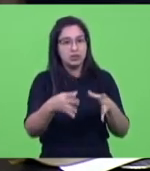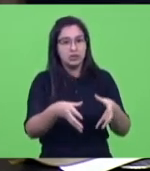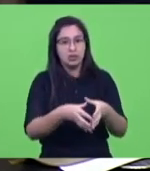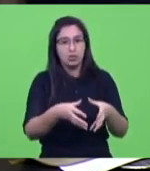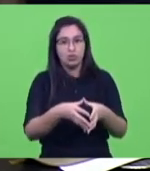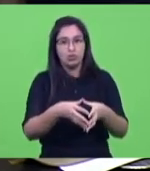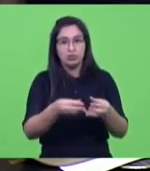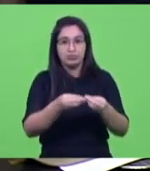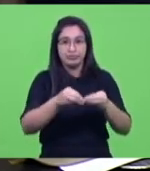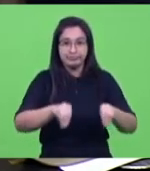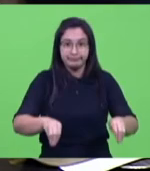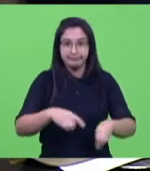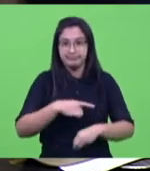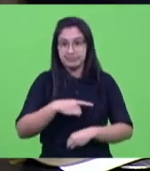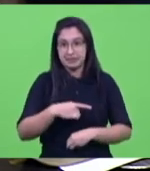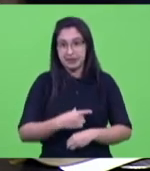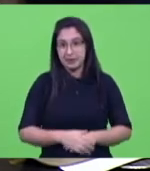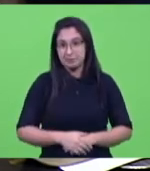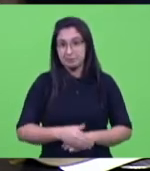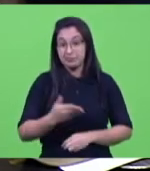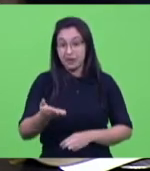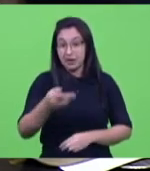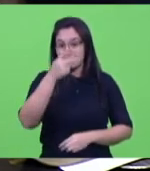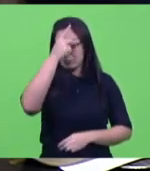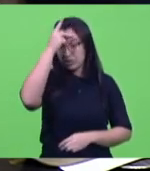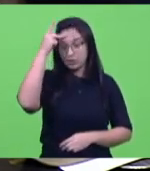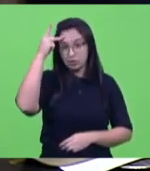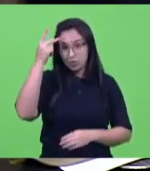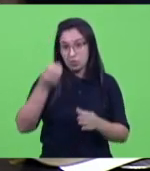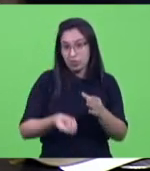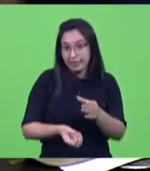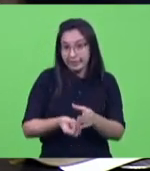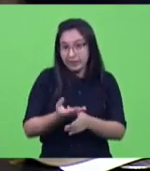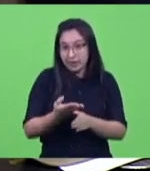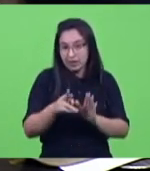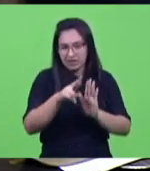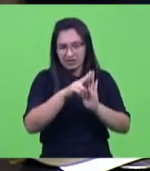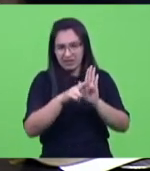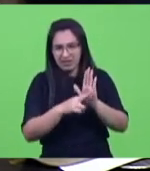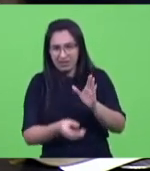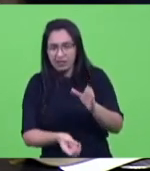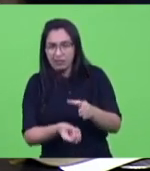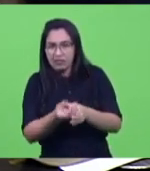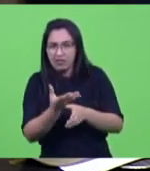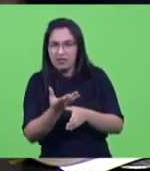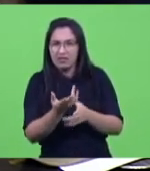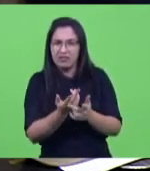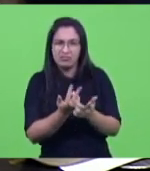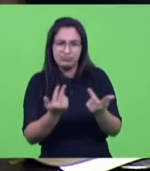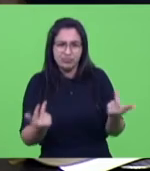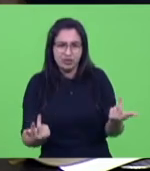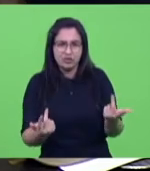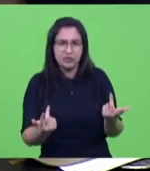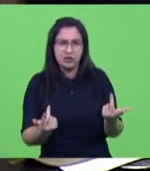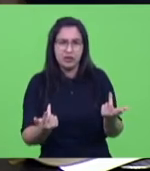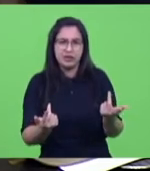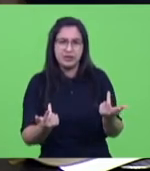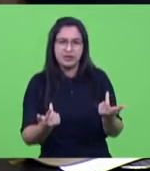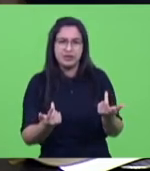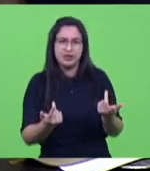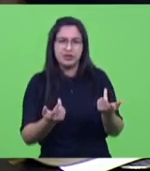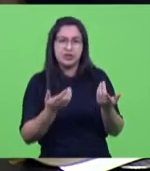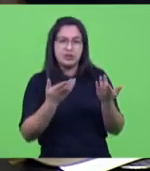claro, essas pessoas que criam esses regramentos incoerentes, que estão asfixiando um